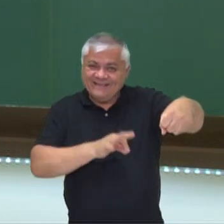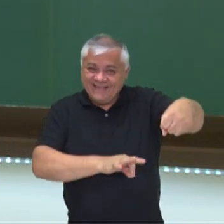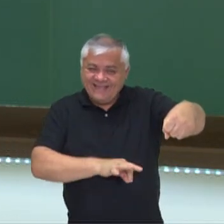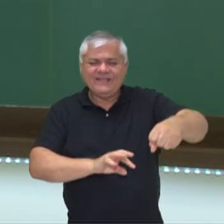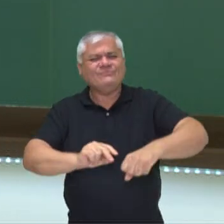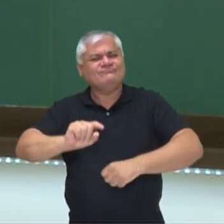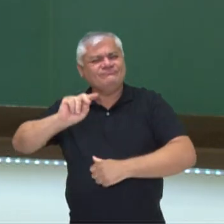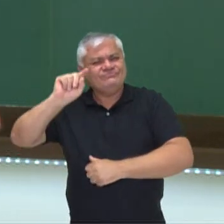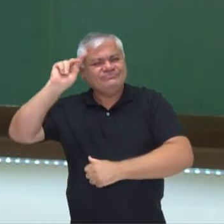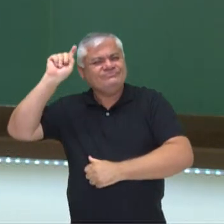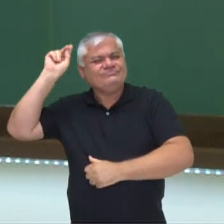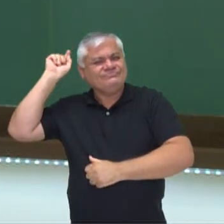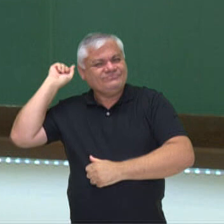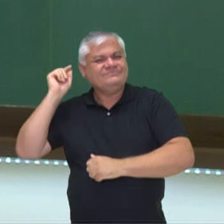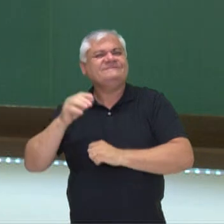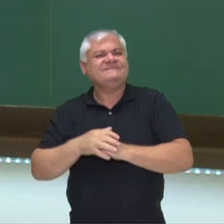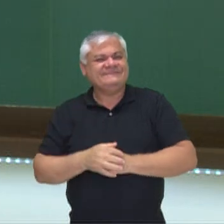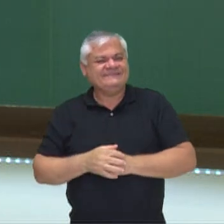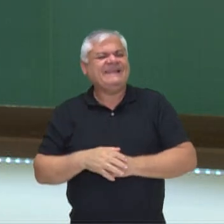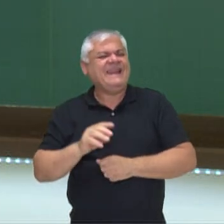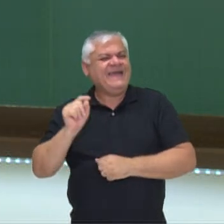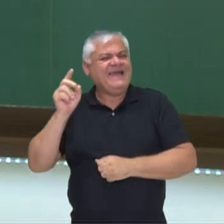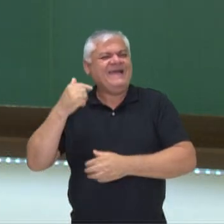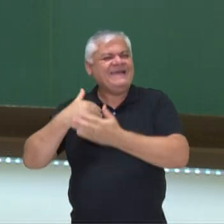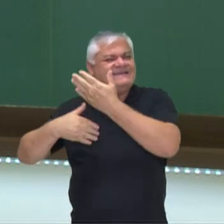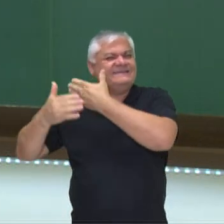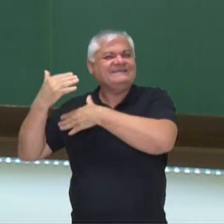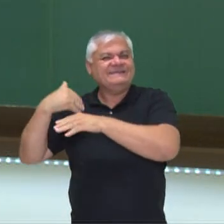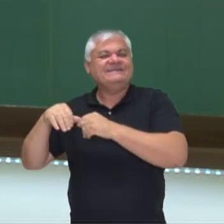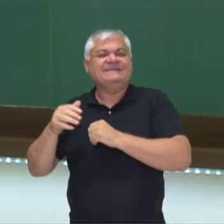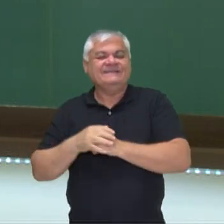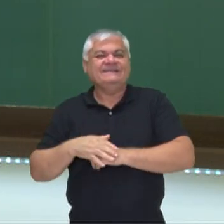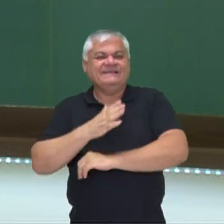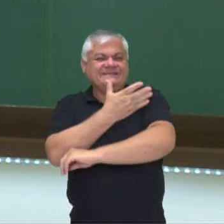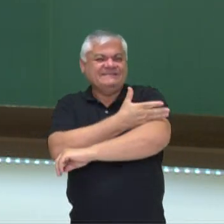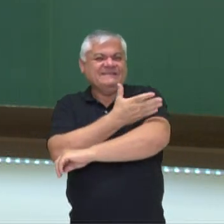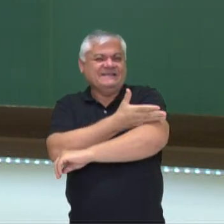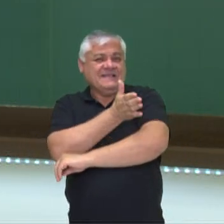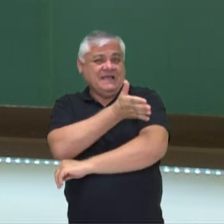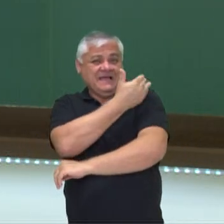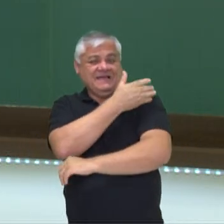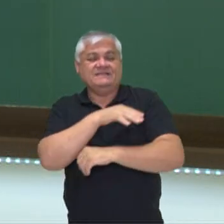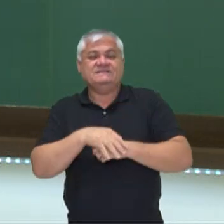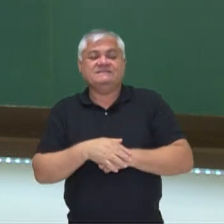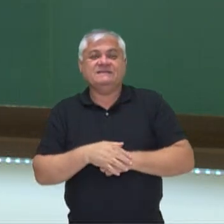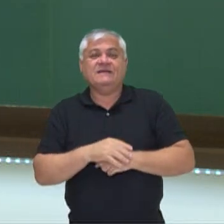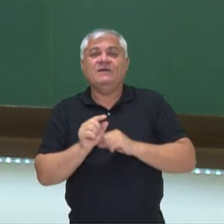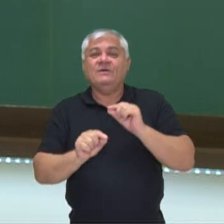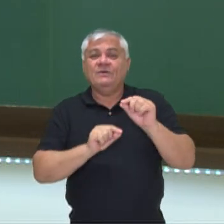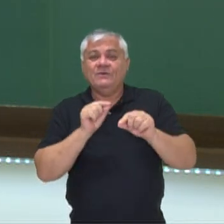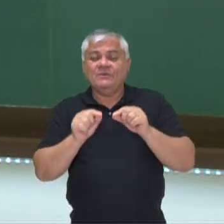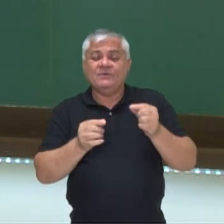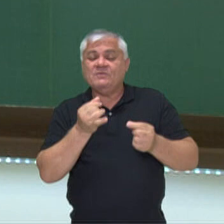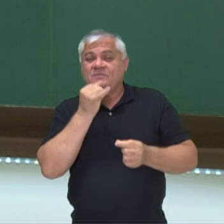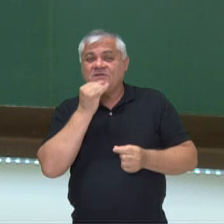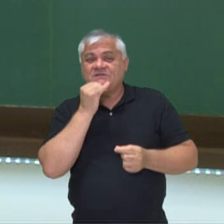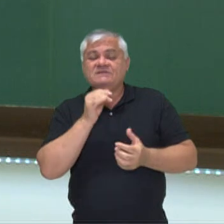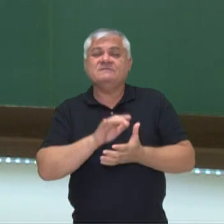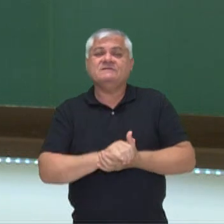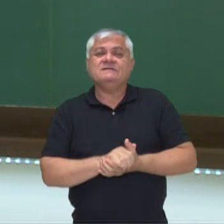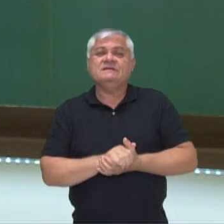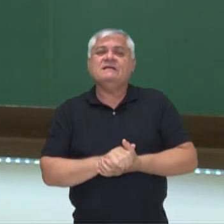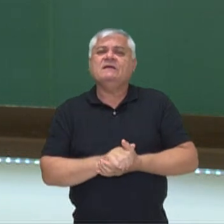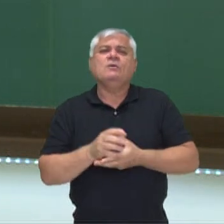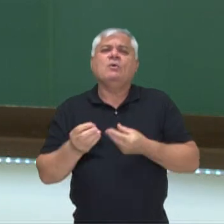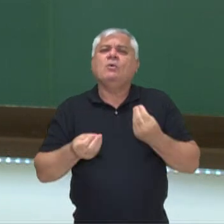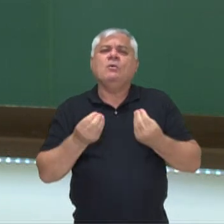naquele mundo muito antigo, anciente, que a gente falaria então em inglês Ancient English,